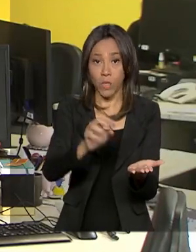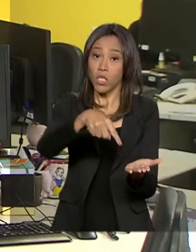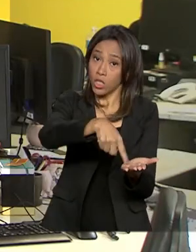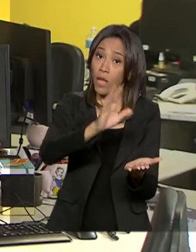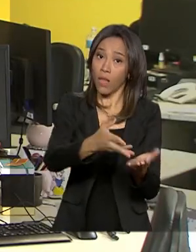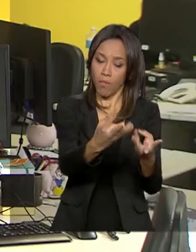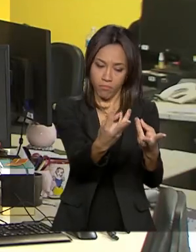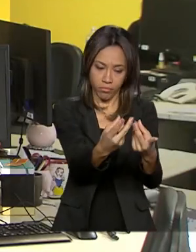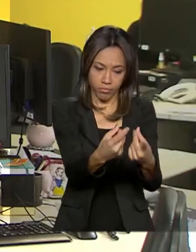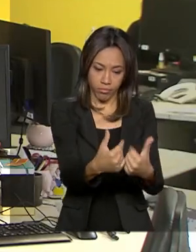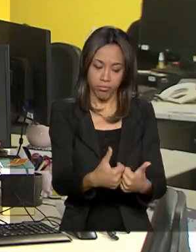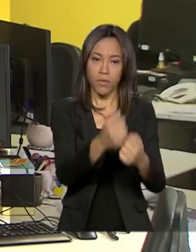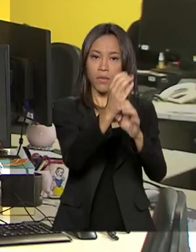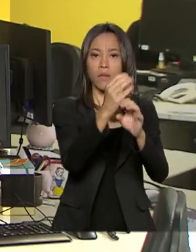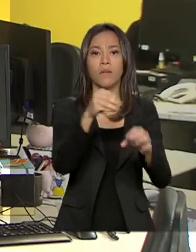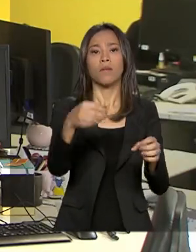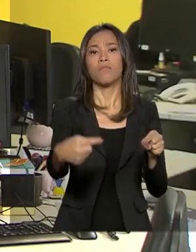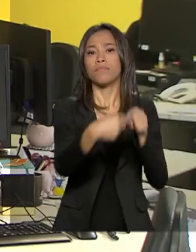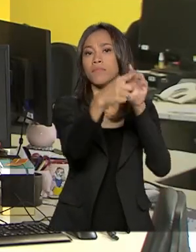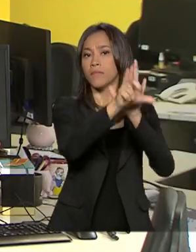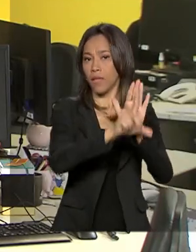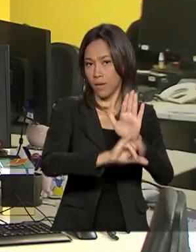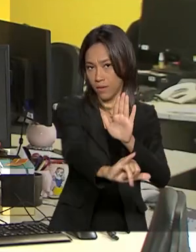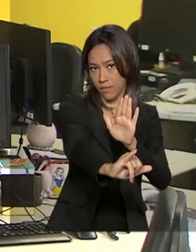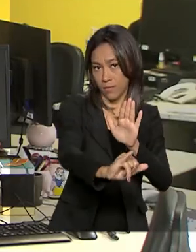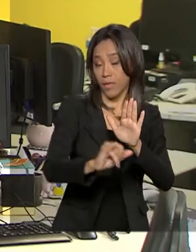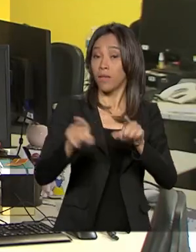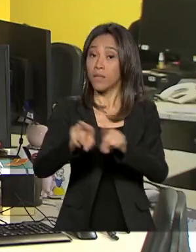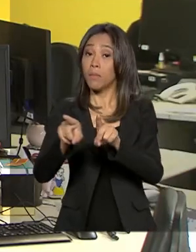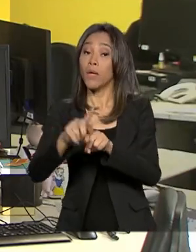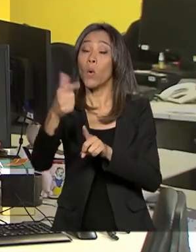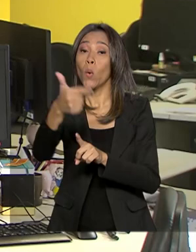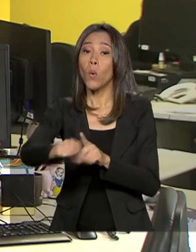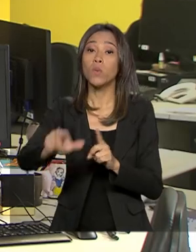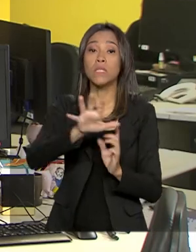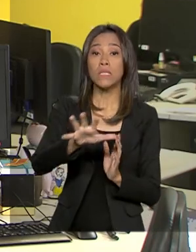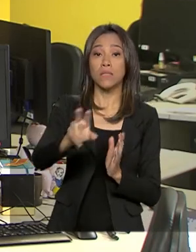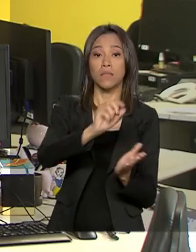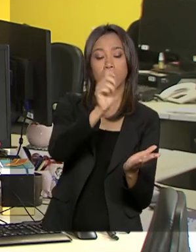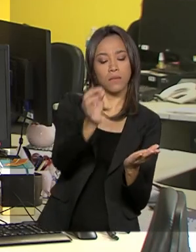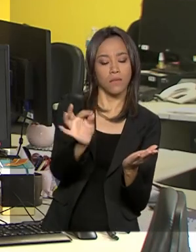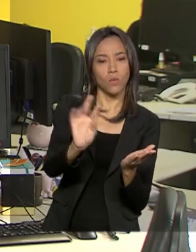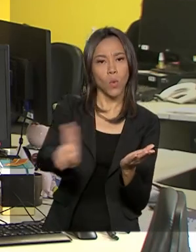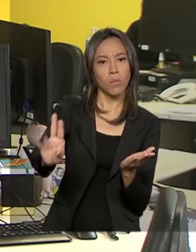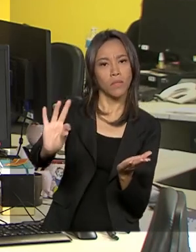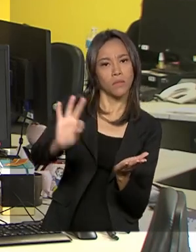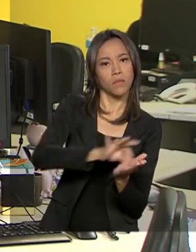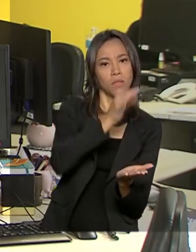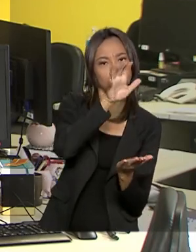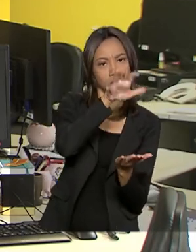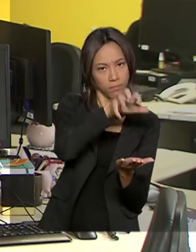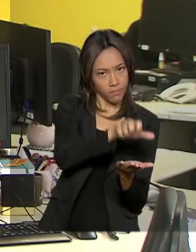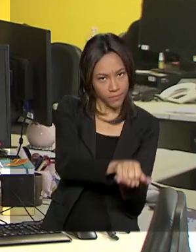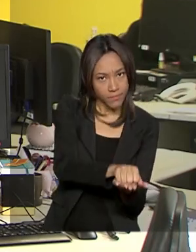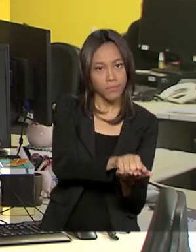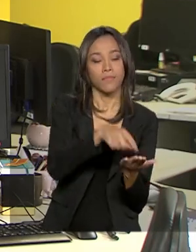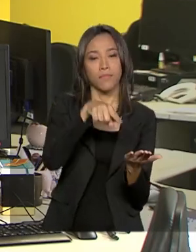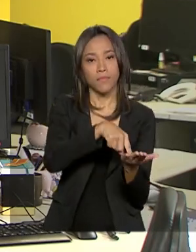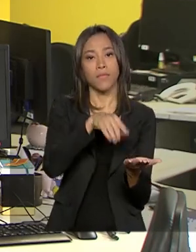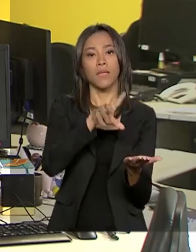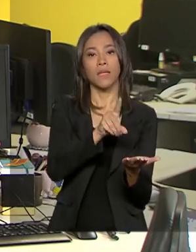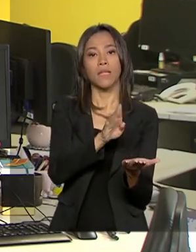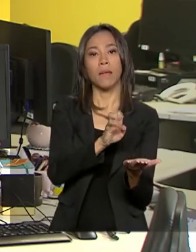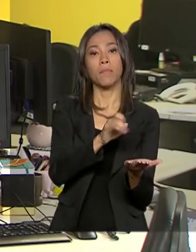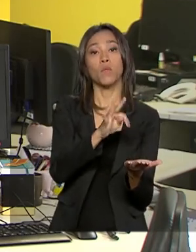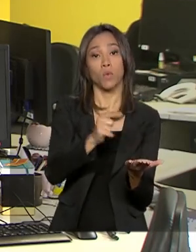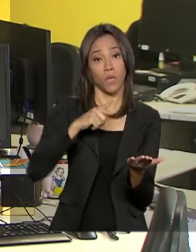previsto na lei. Por fim, até mesmo quem está inscrito no débito ativo na União vai ter acesso aos descontos, já que a regulamentação